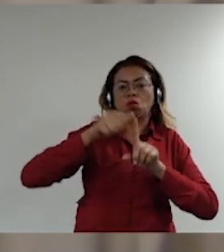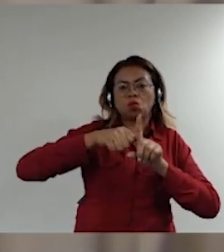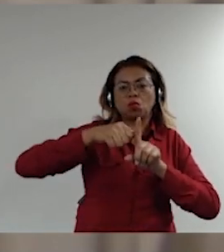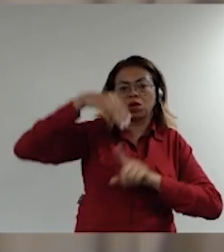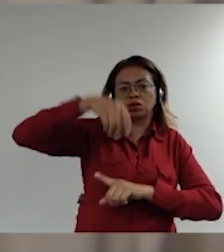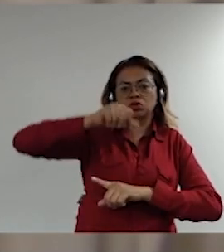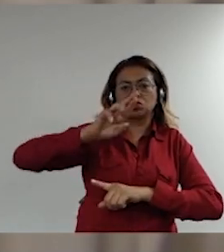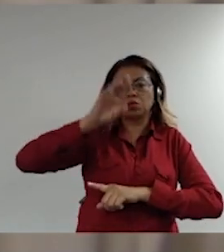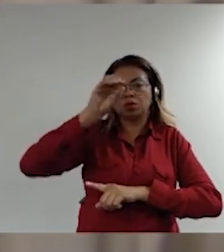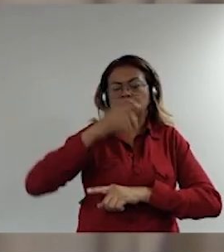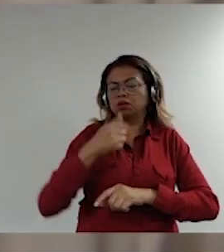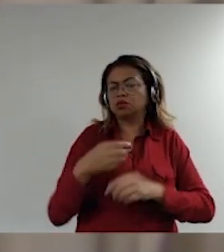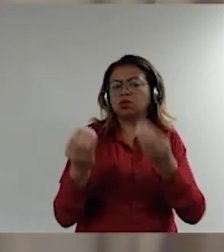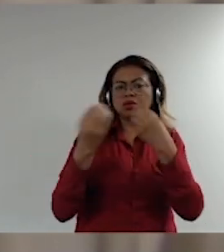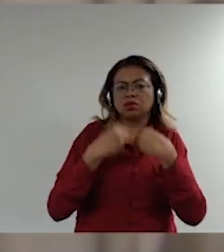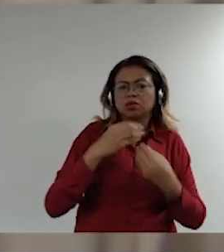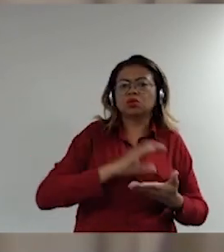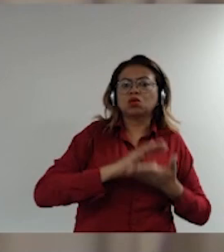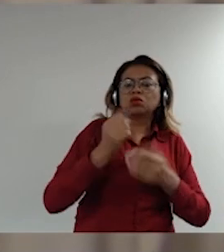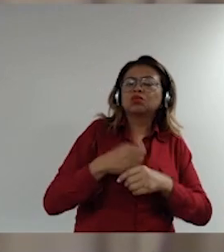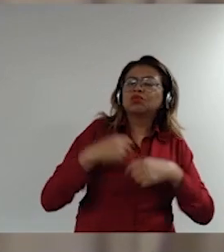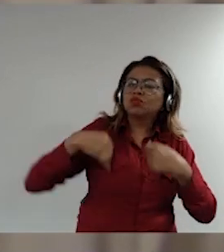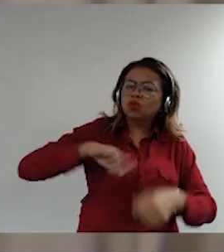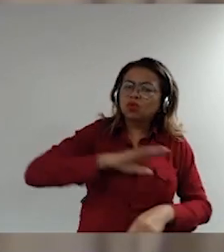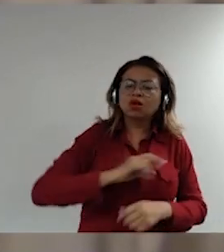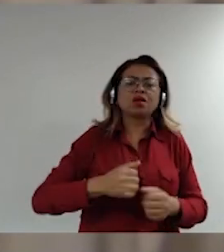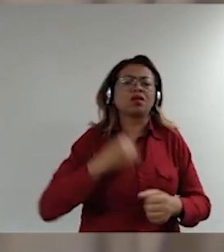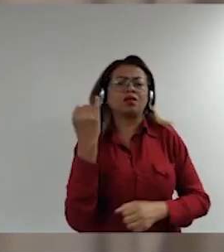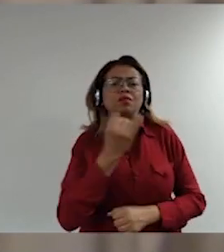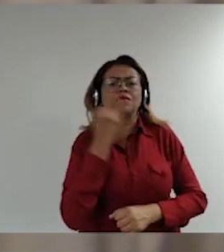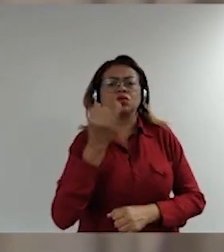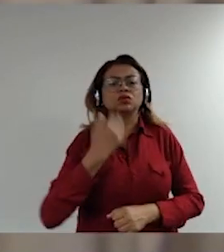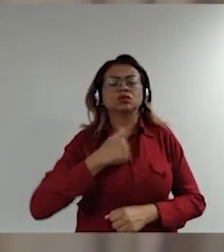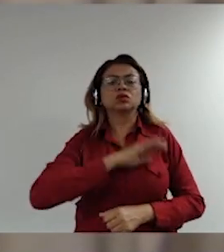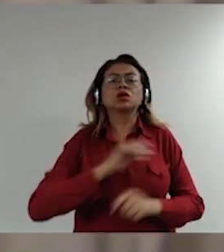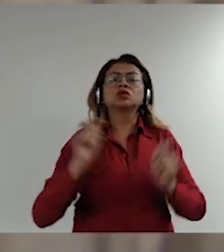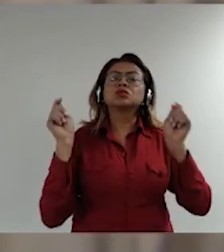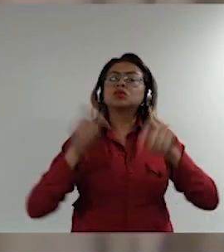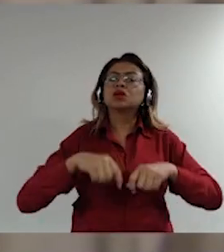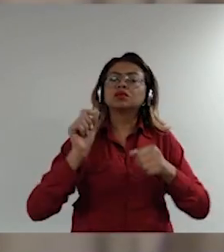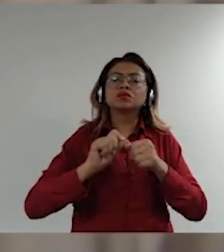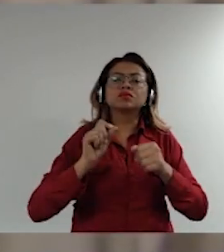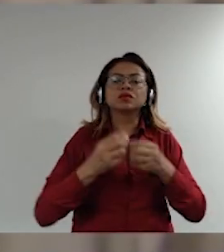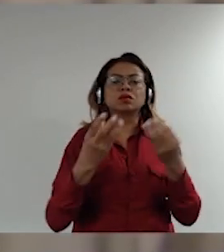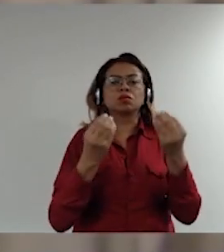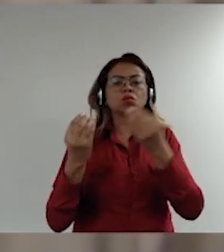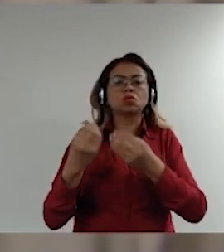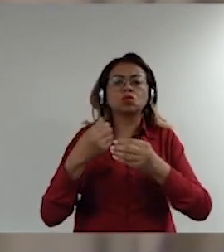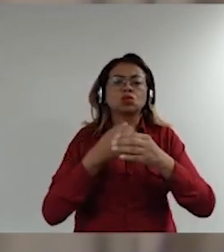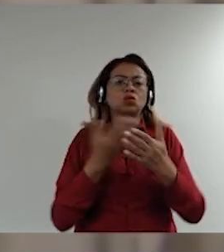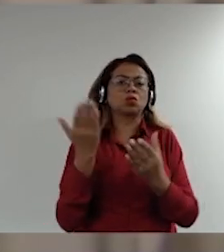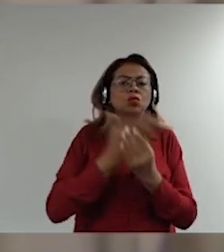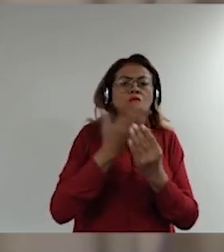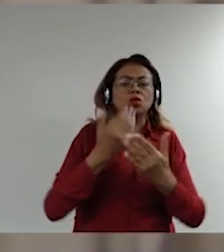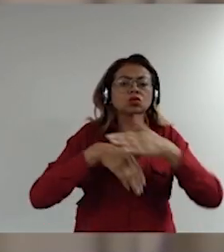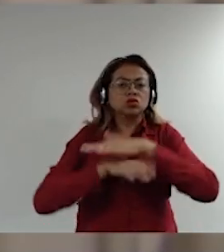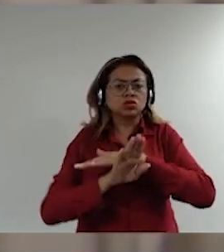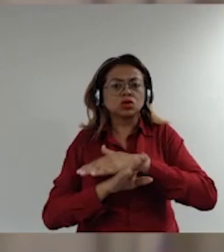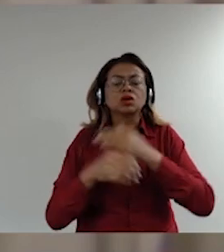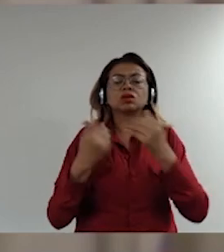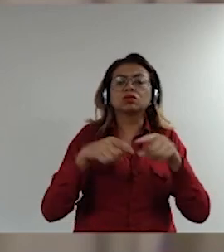um reforço que foi fundamental para que nós pudéssemos implementar muitos projetos nesse período de isolamento,